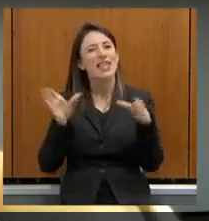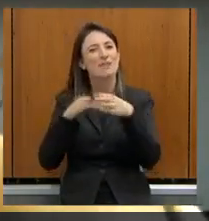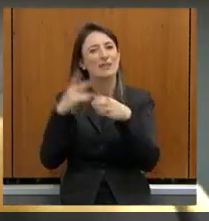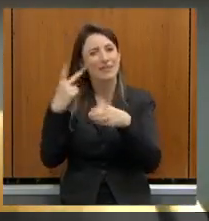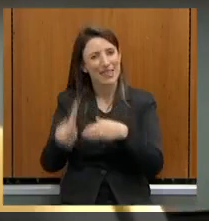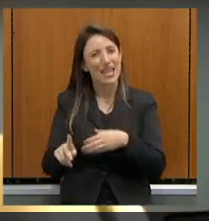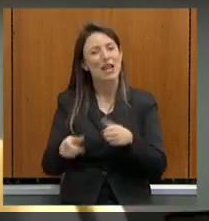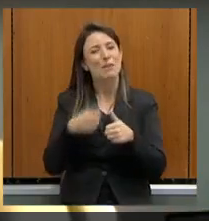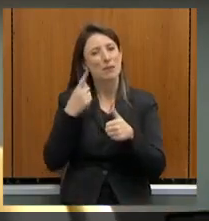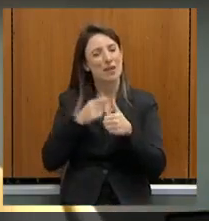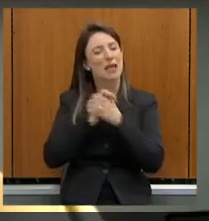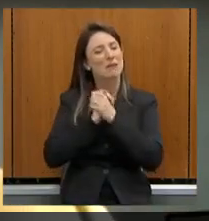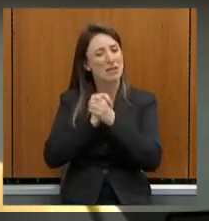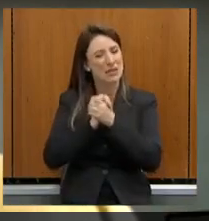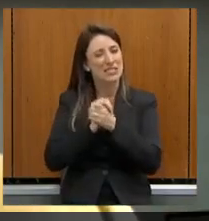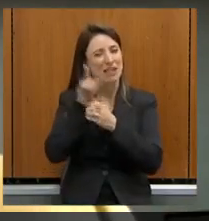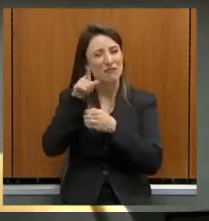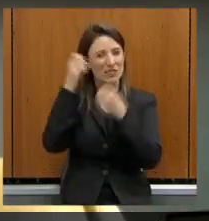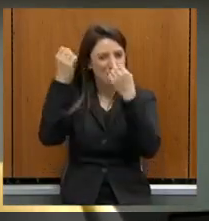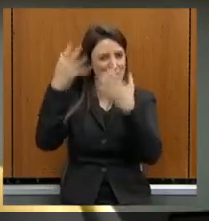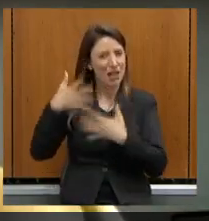parabenizar pela apresentação.